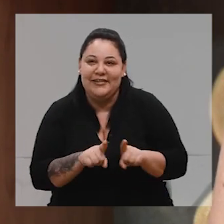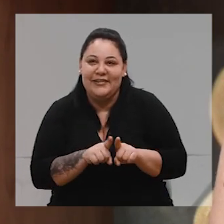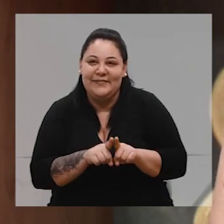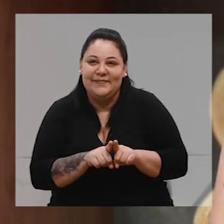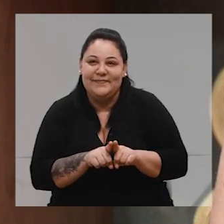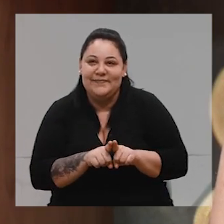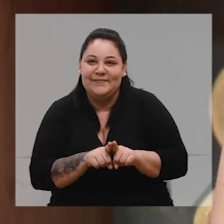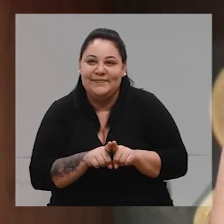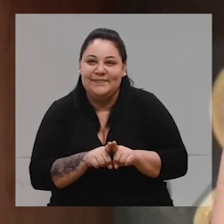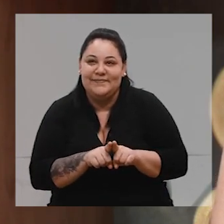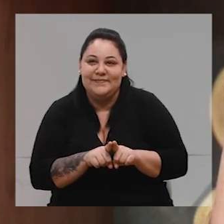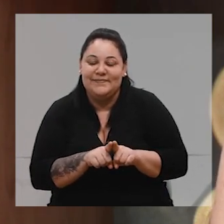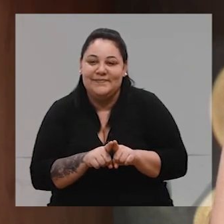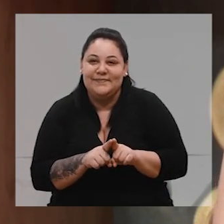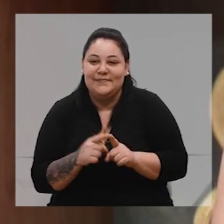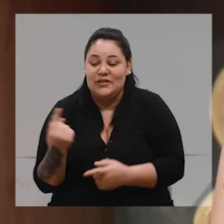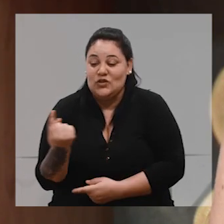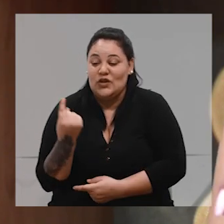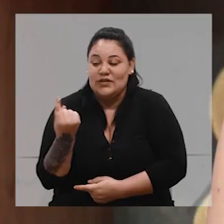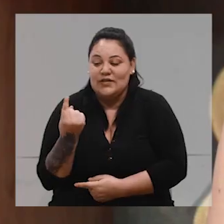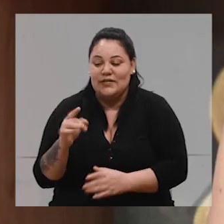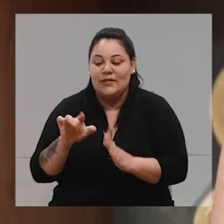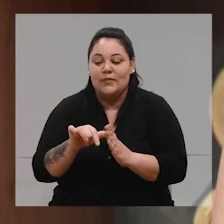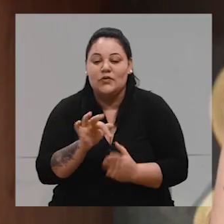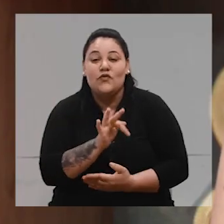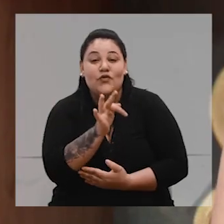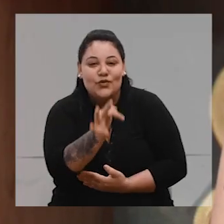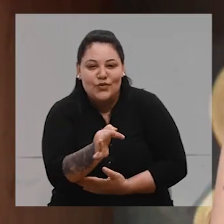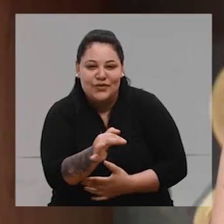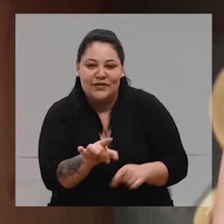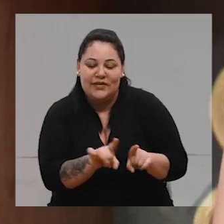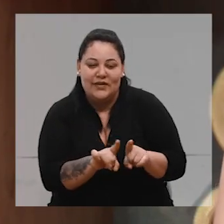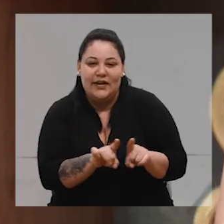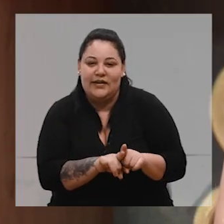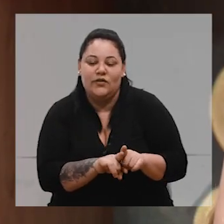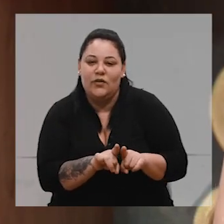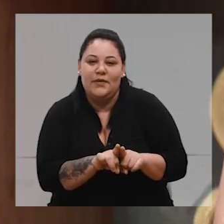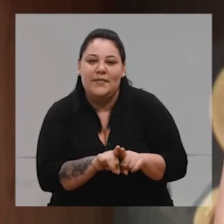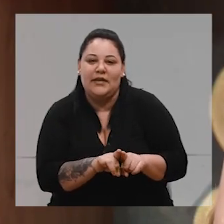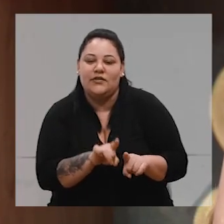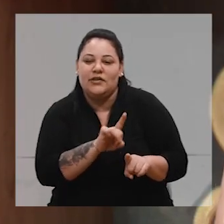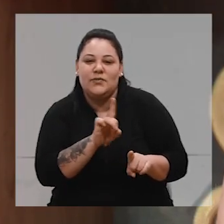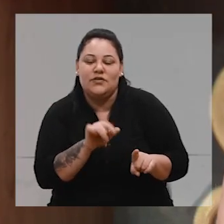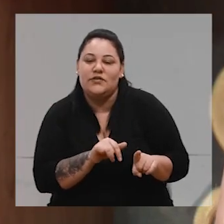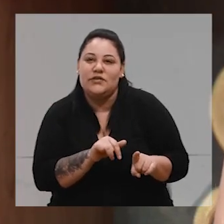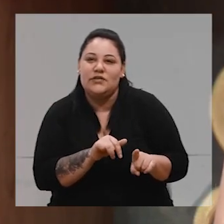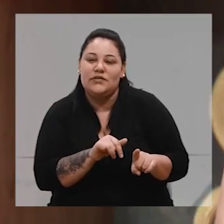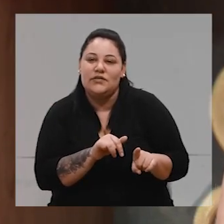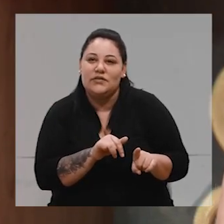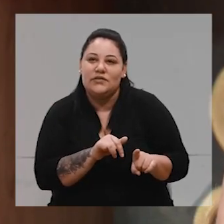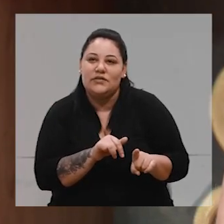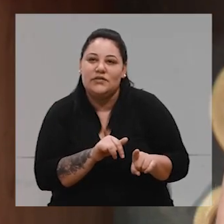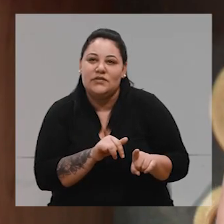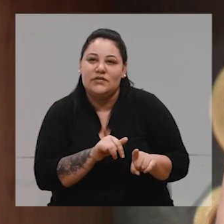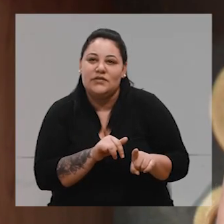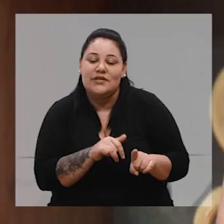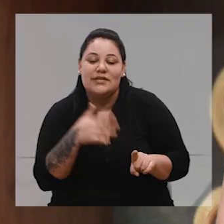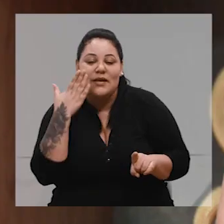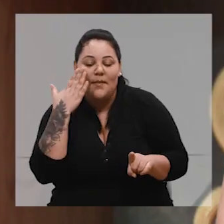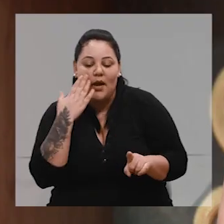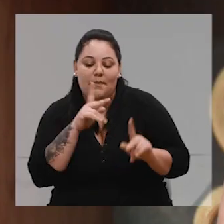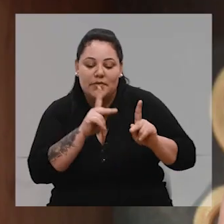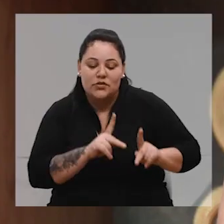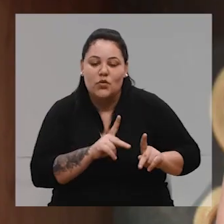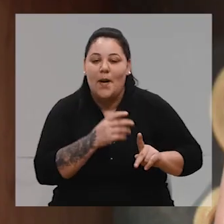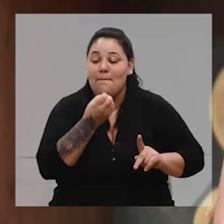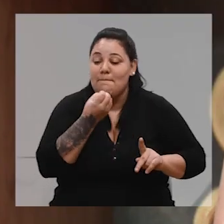independentes da gente, para que eles tenham condições de caminhar sozinhos lá na frente, né? Para dar tranquilidade para o coração da gente também,